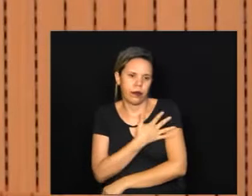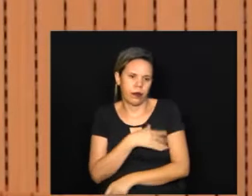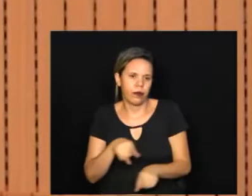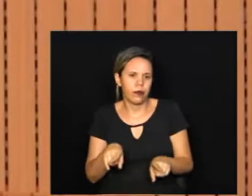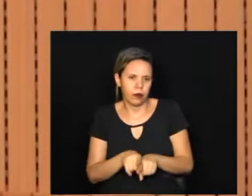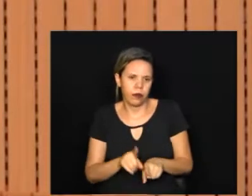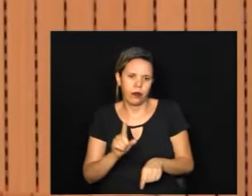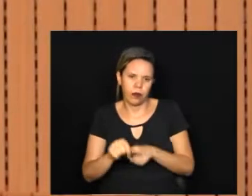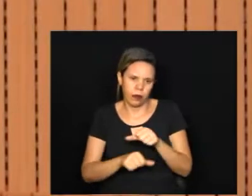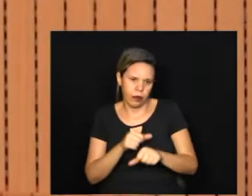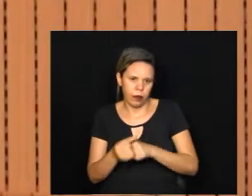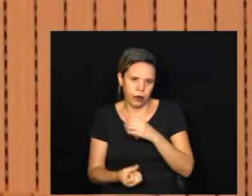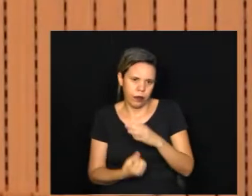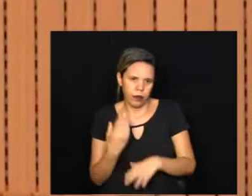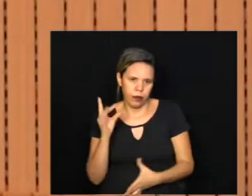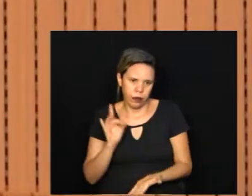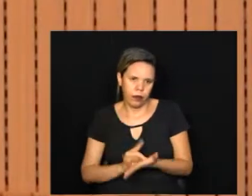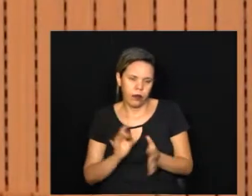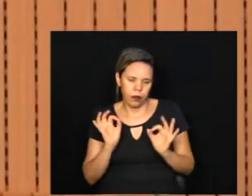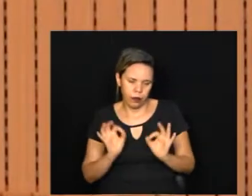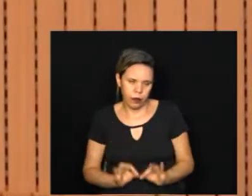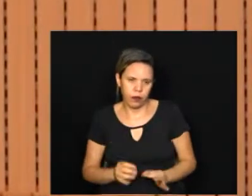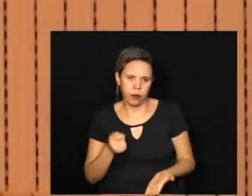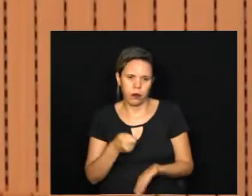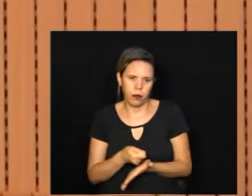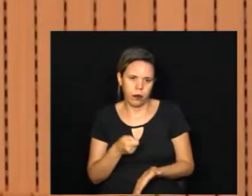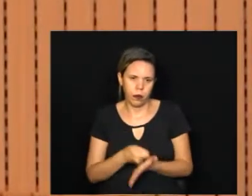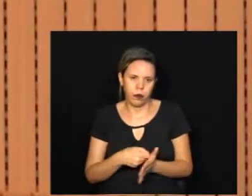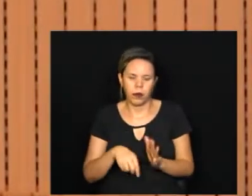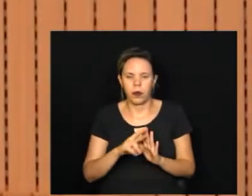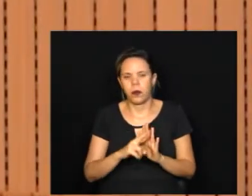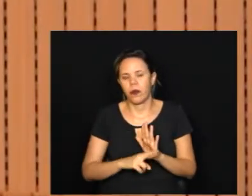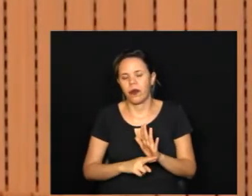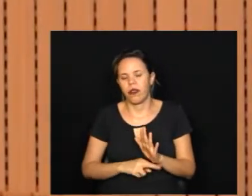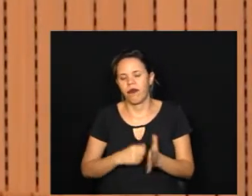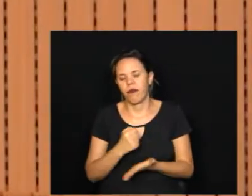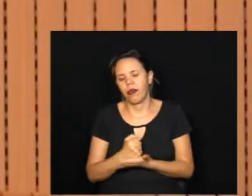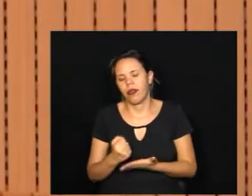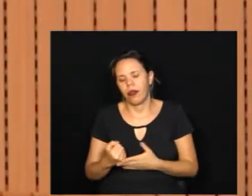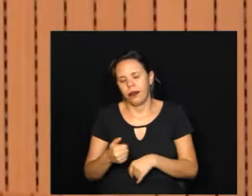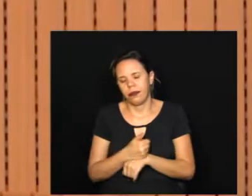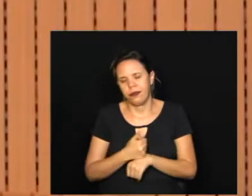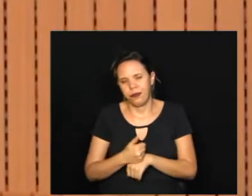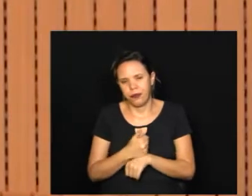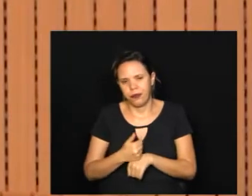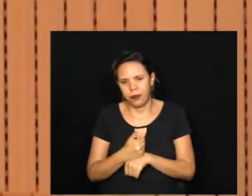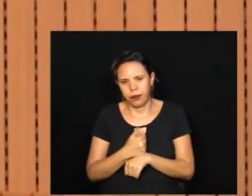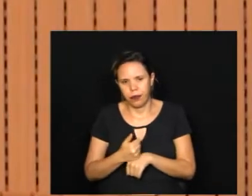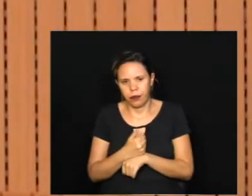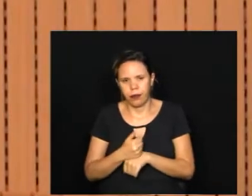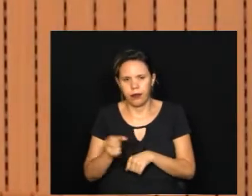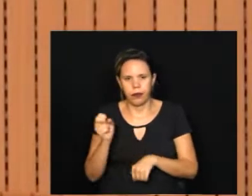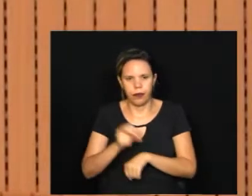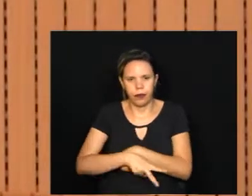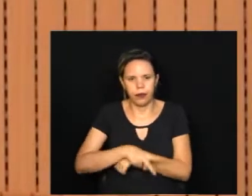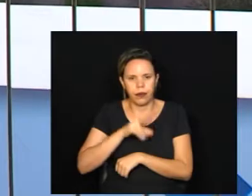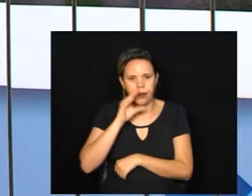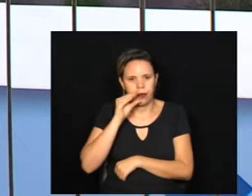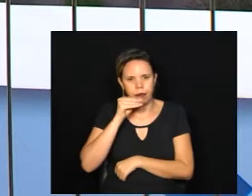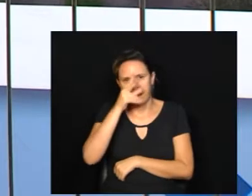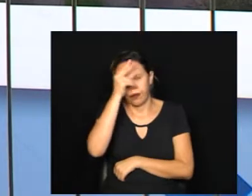vão tornar mais rígida a ocupação desses